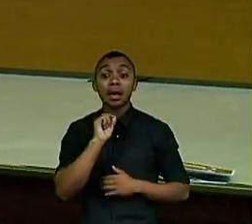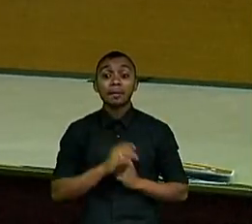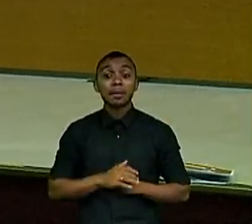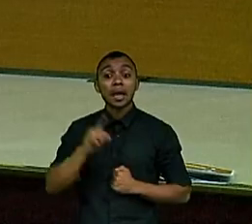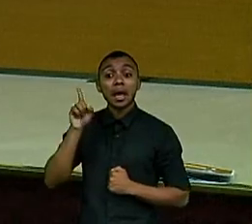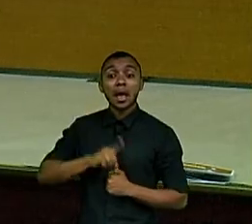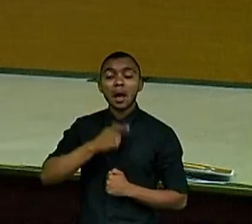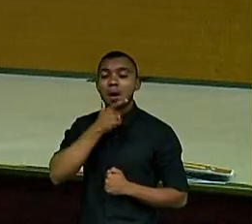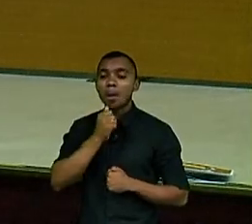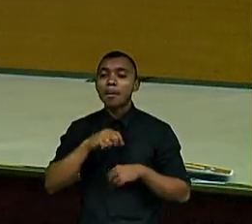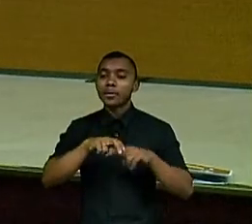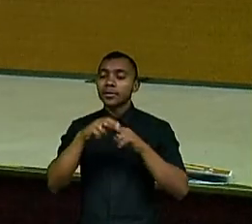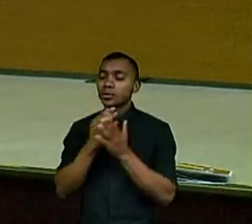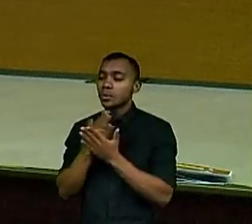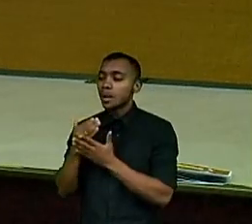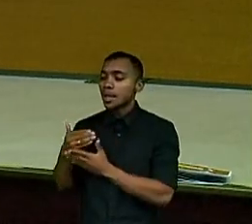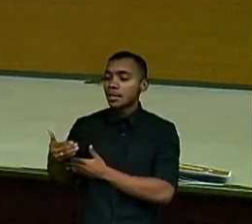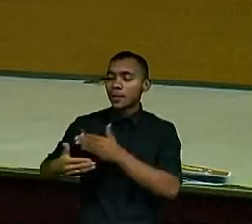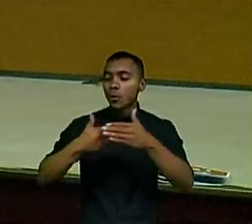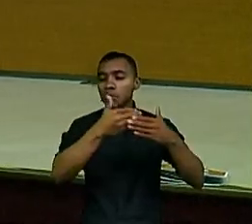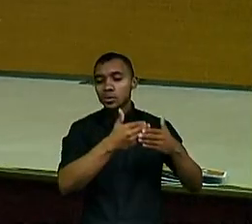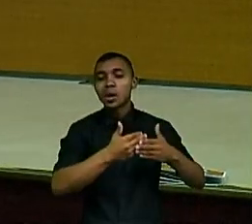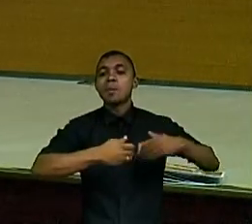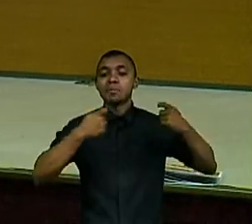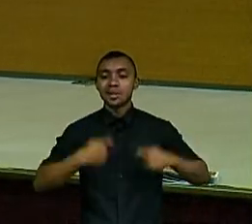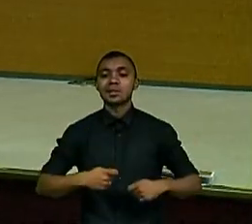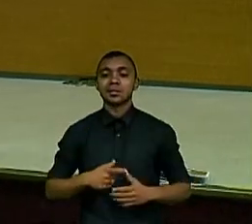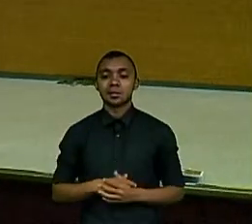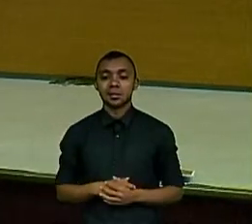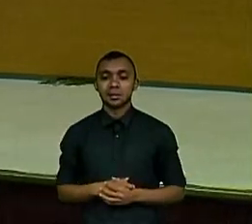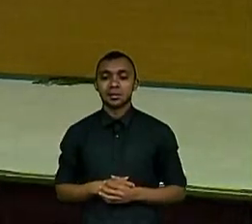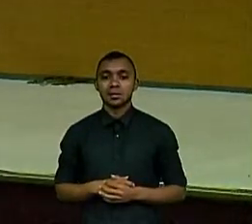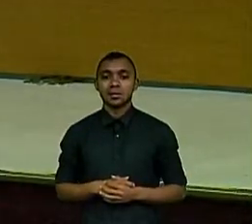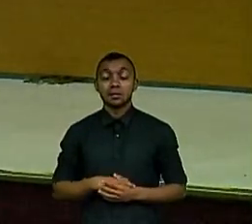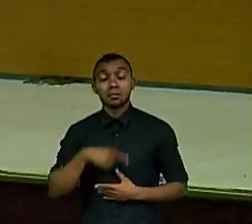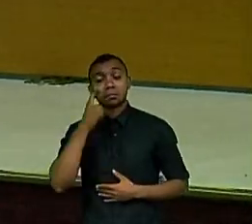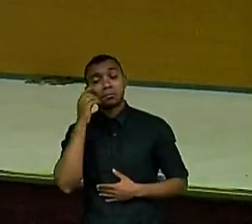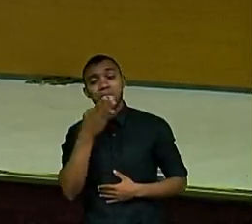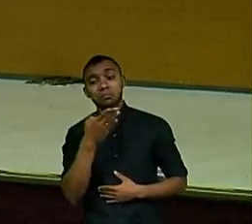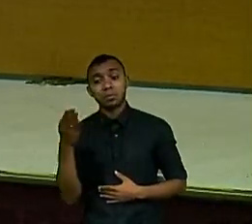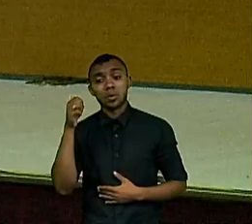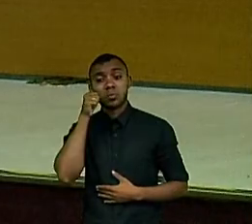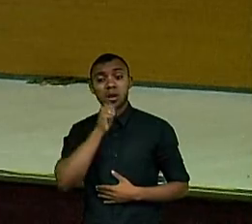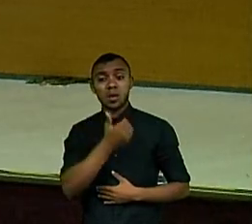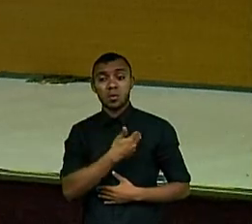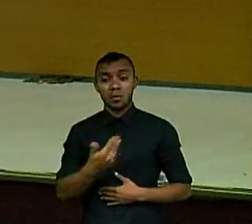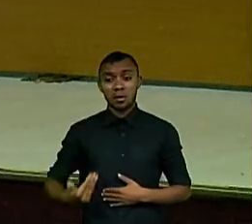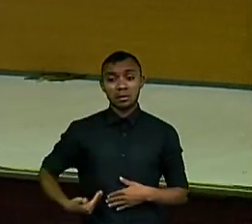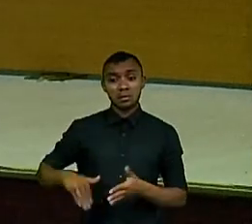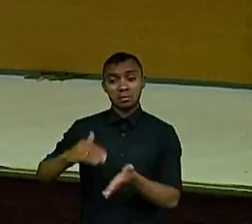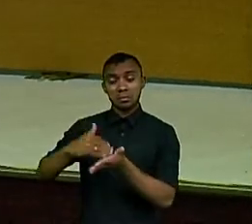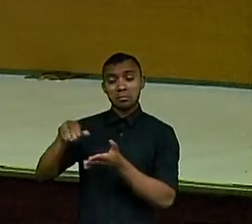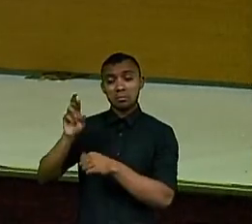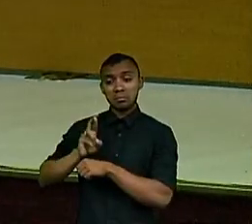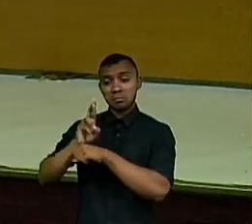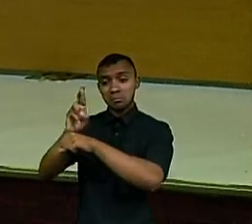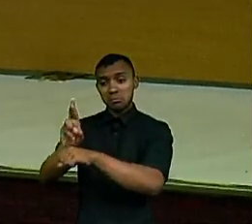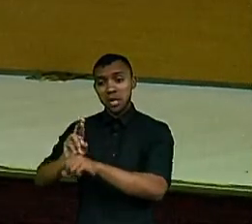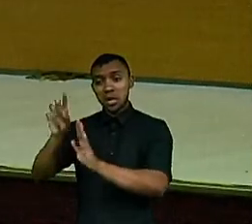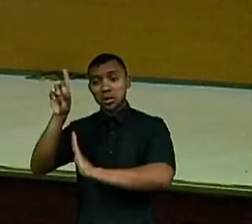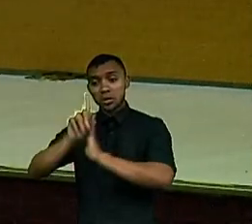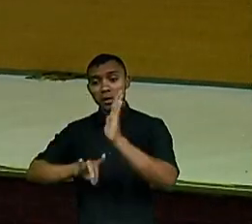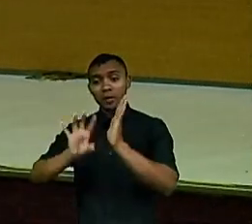solução gente se faz necessário eu não sei se uma mulher no governo a secretariado Vai representar os direitos